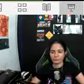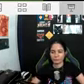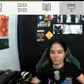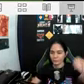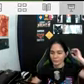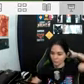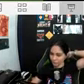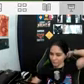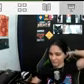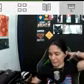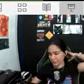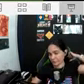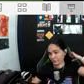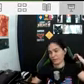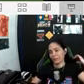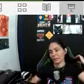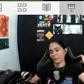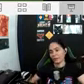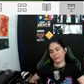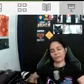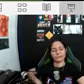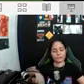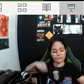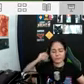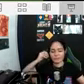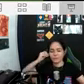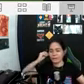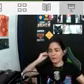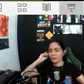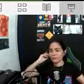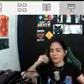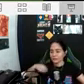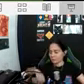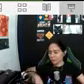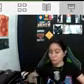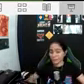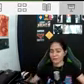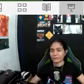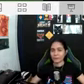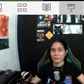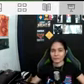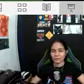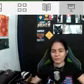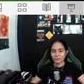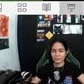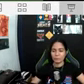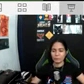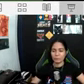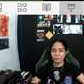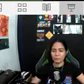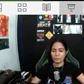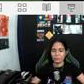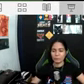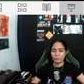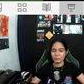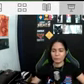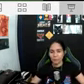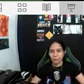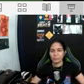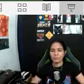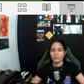bom? Com os exemplos vai ficar mais fácil de vocês estarem fazendo uma compreensão, a interpretação melhor do que eu